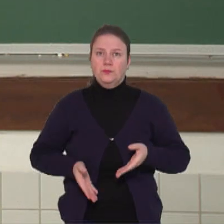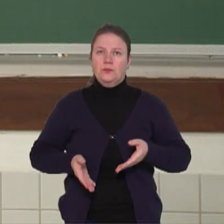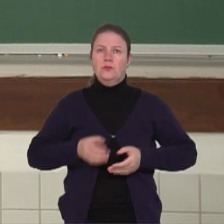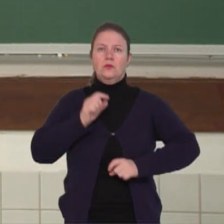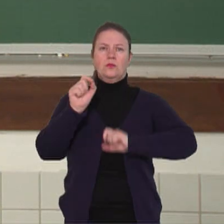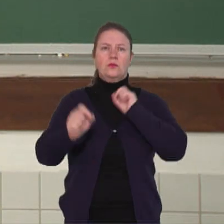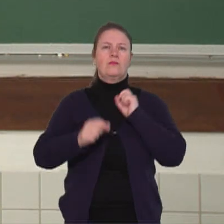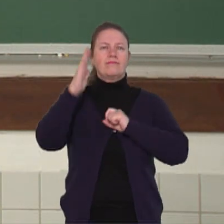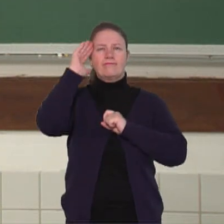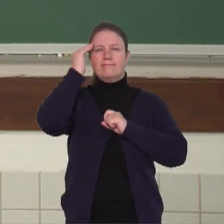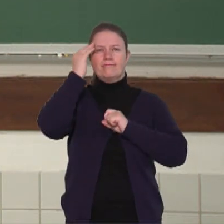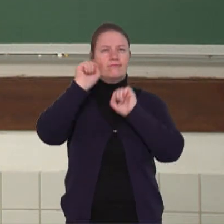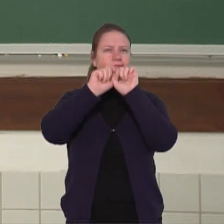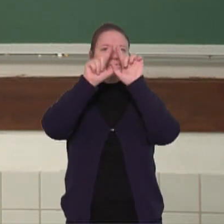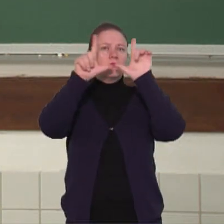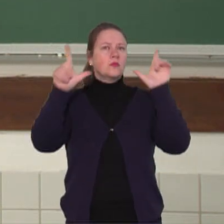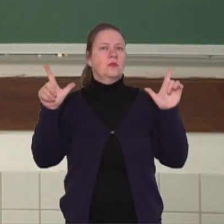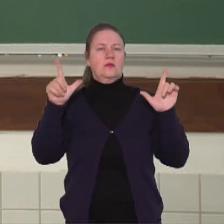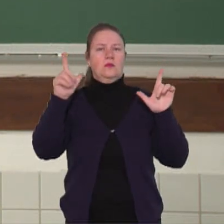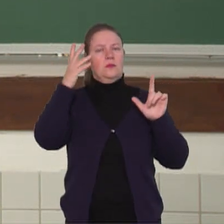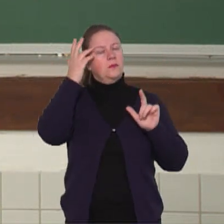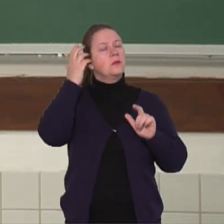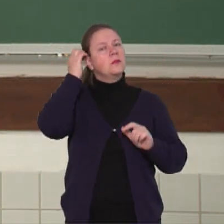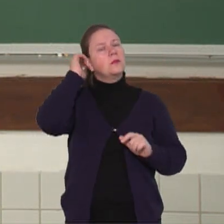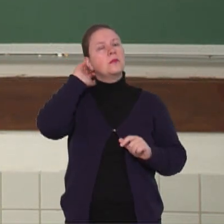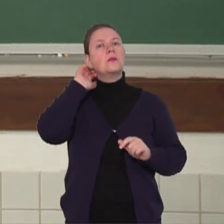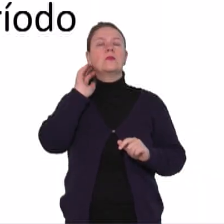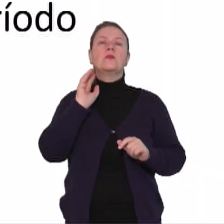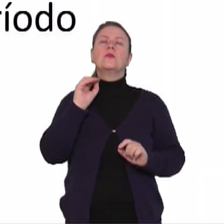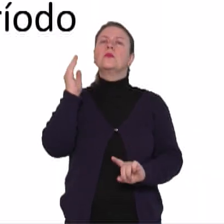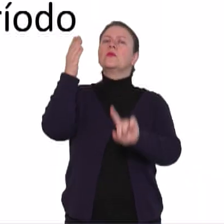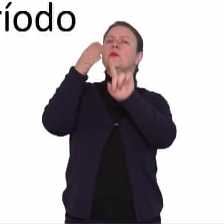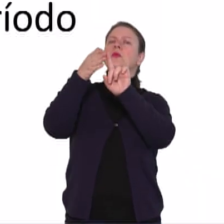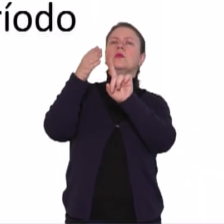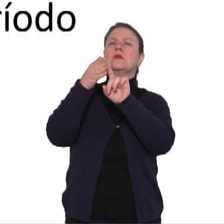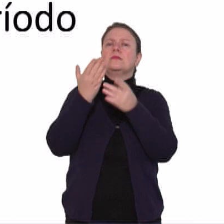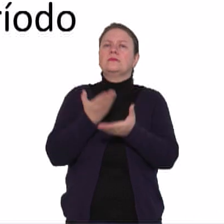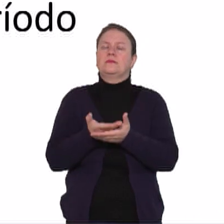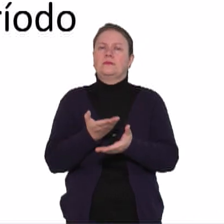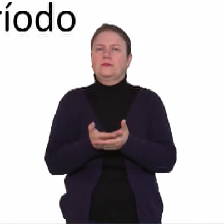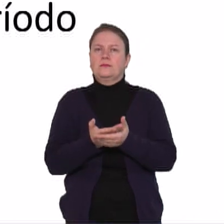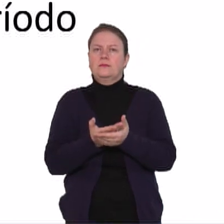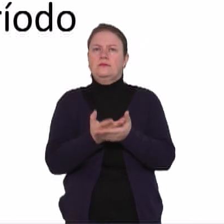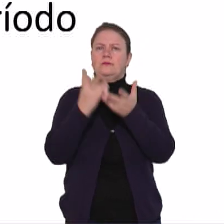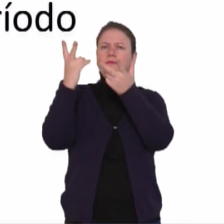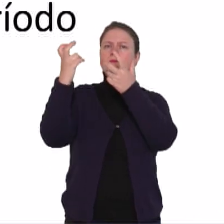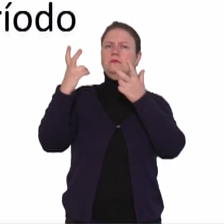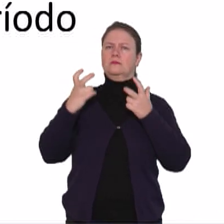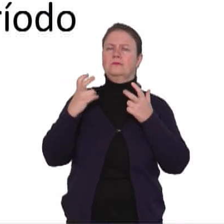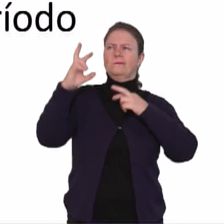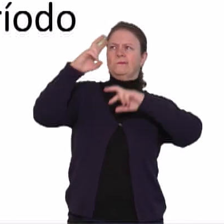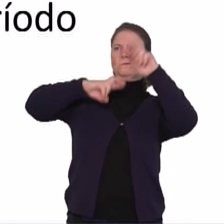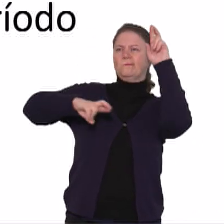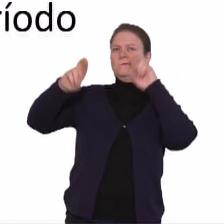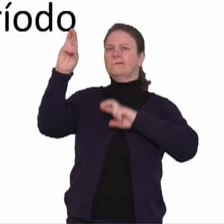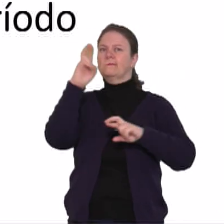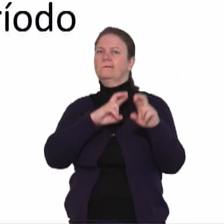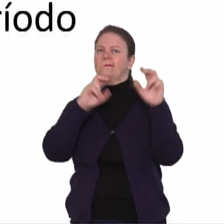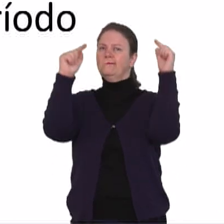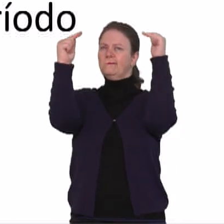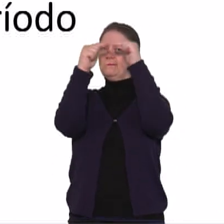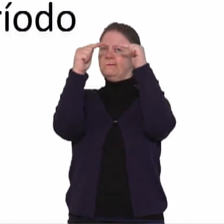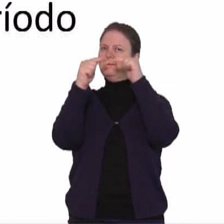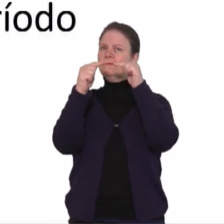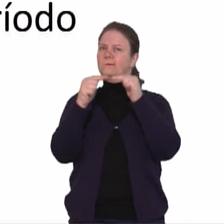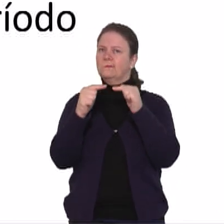tem que compreender da nossa aula de hoje. Então aqui, objetivo da aula: identificar, analisar e relacionar